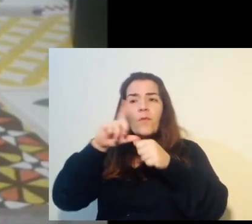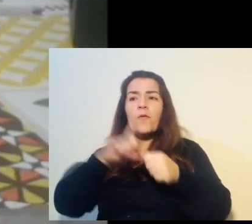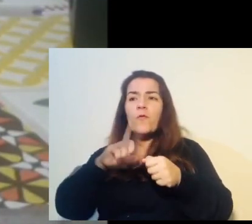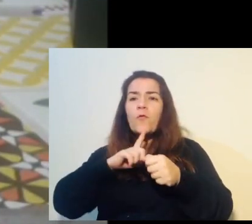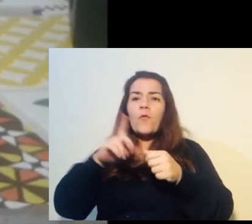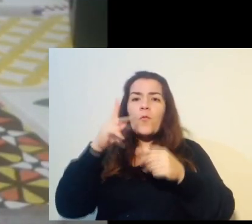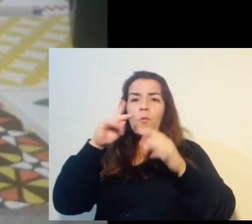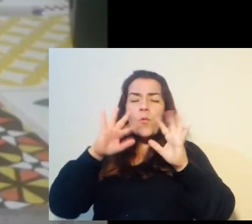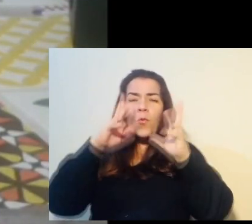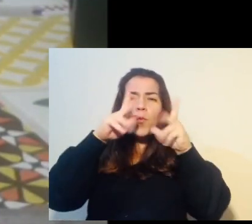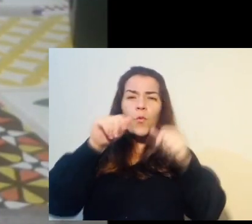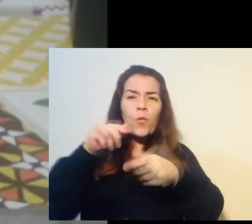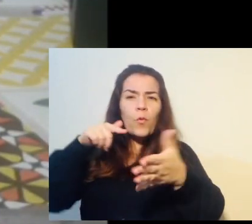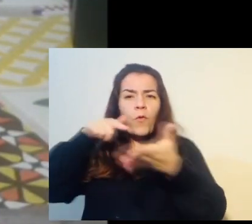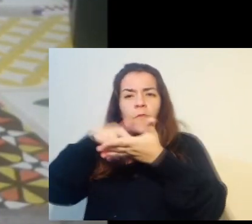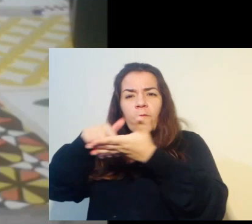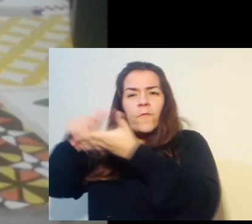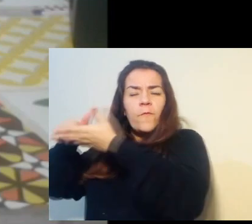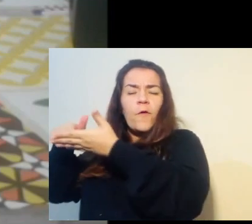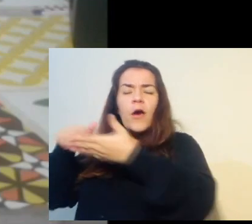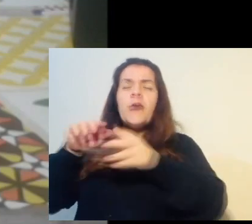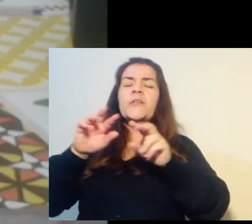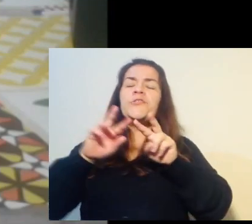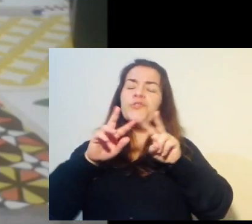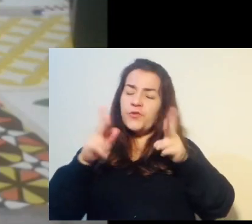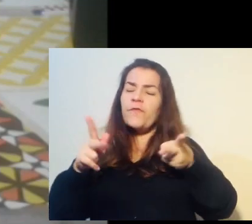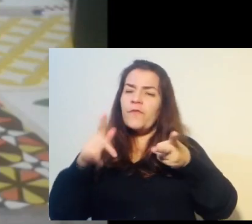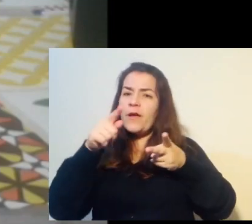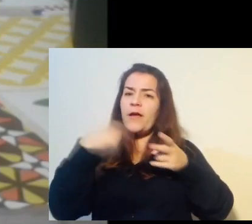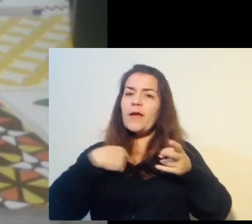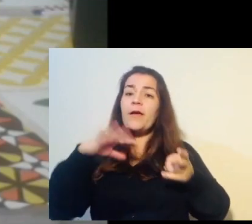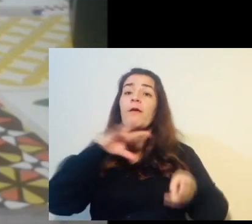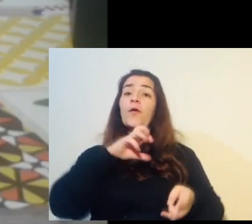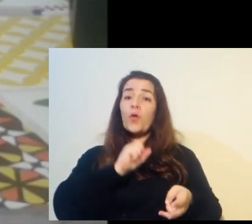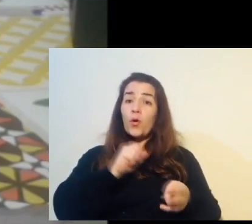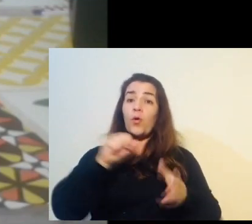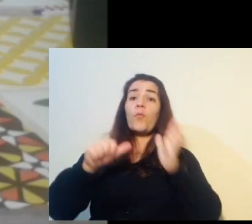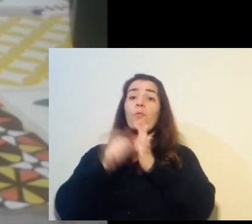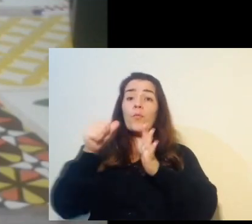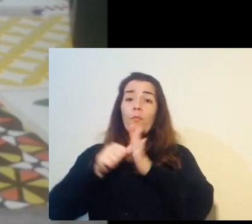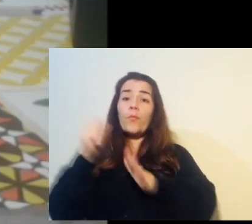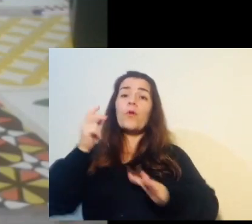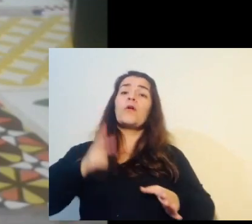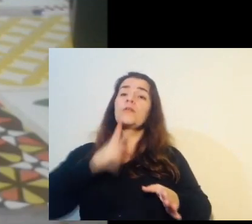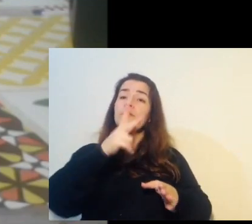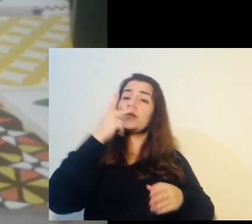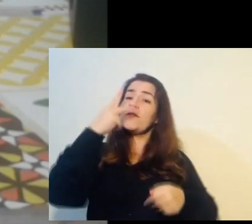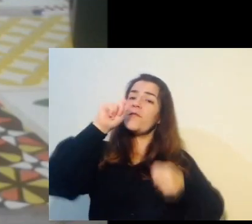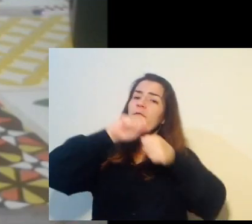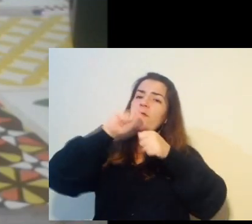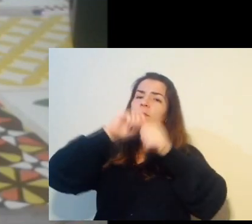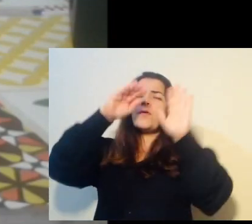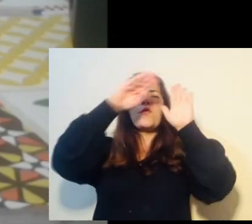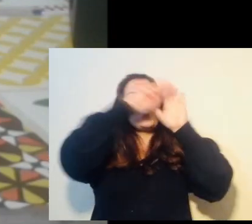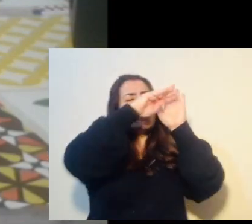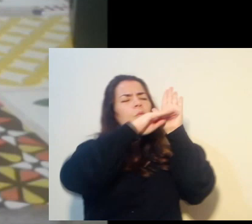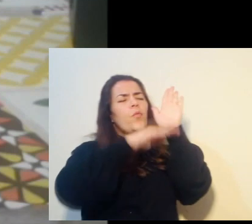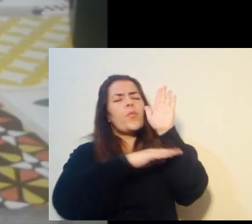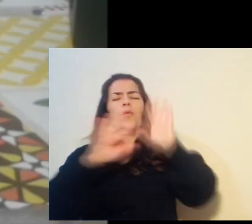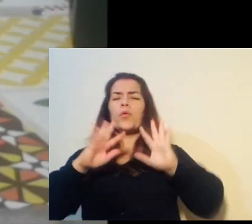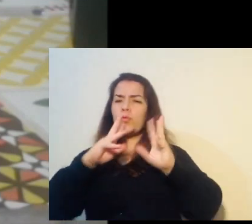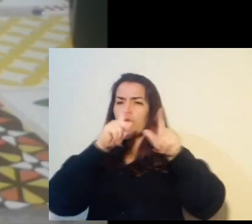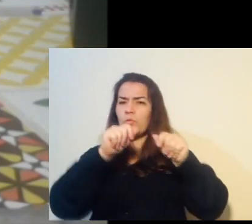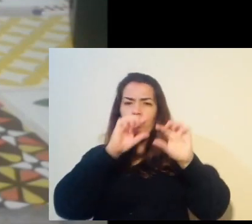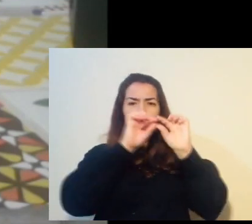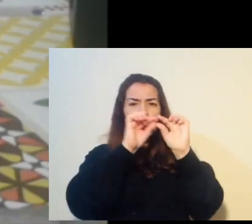alguns têm uns furos de tamanho diferente. Eu gosto, de primeira mão, de deixar padronizado todos